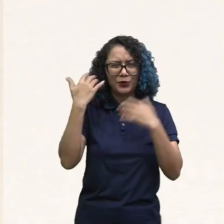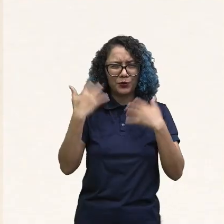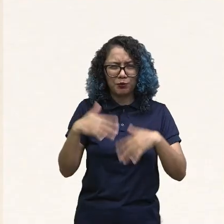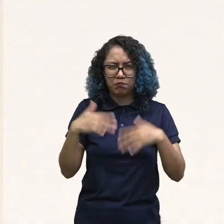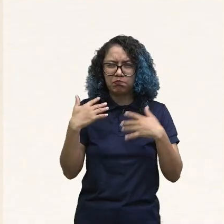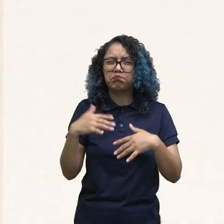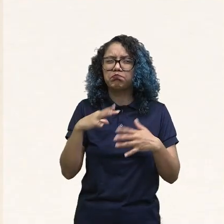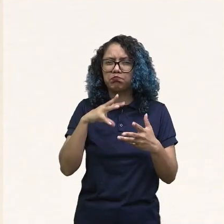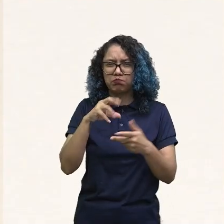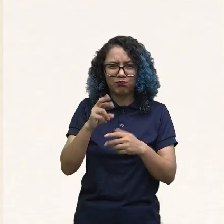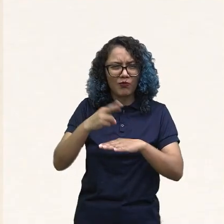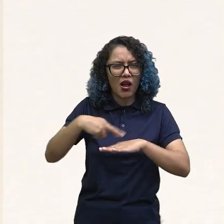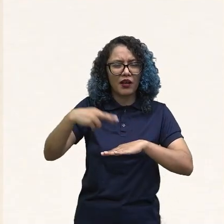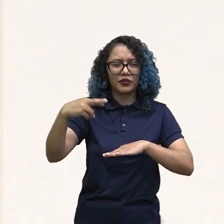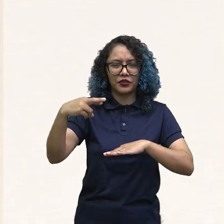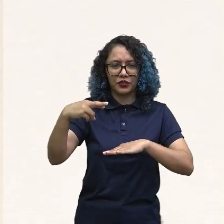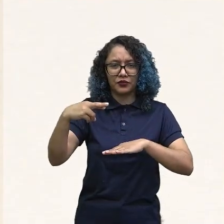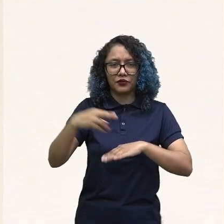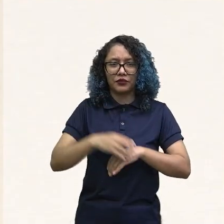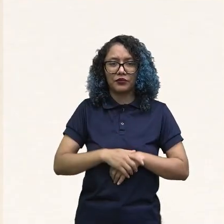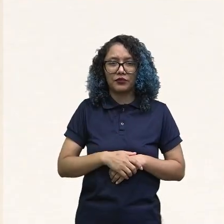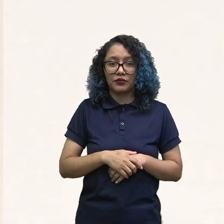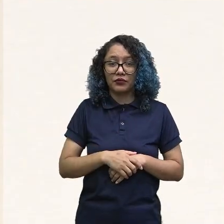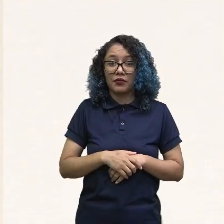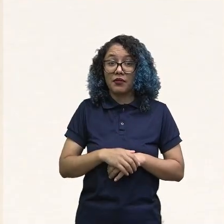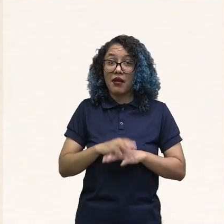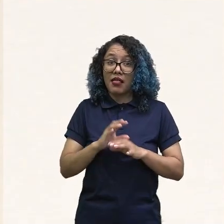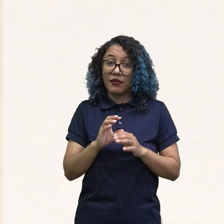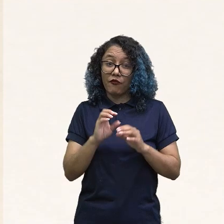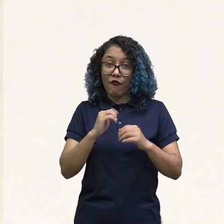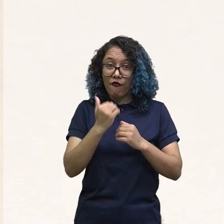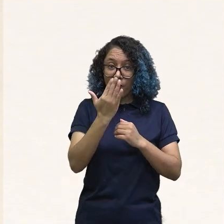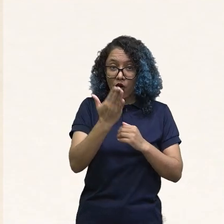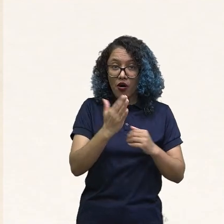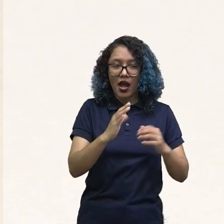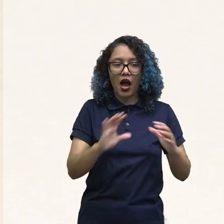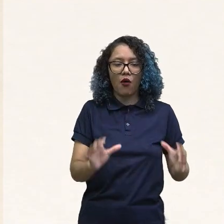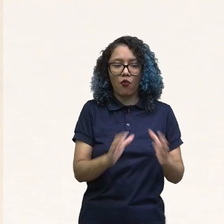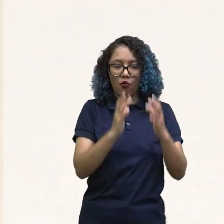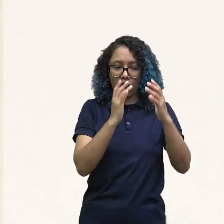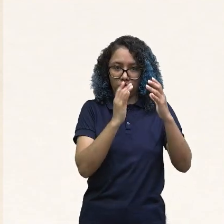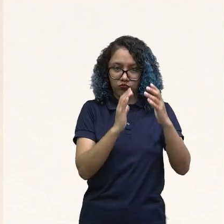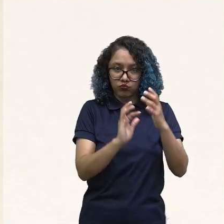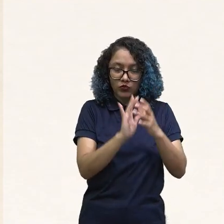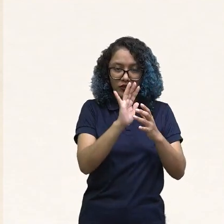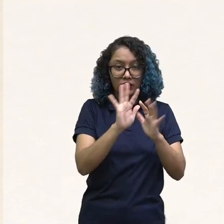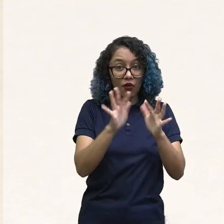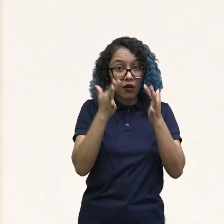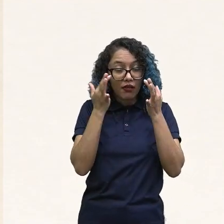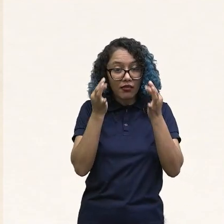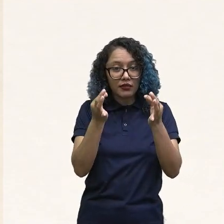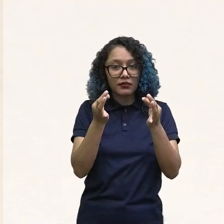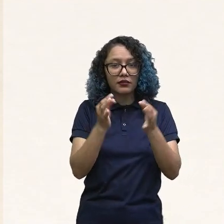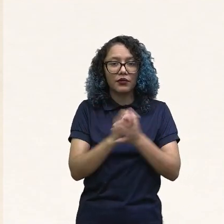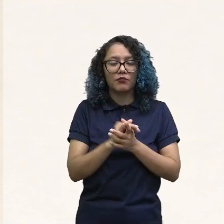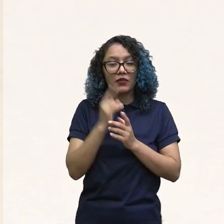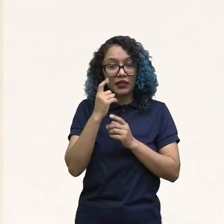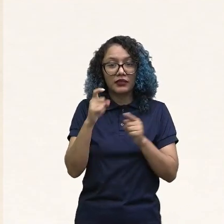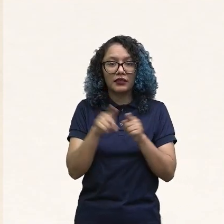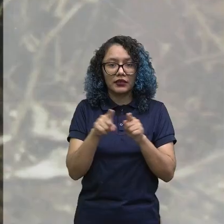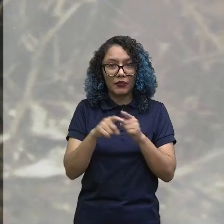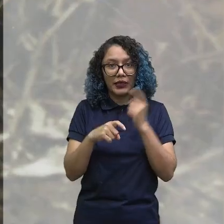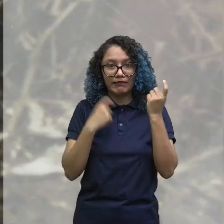radioativos fora, tá? De usinas nucleares da história. Então fica de olho porque esse assunto é bem interessante, mas ao mesmo tempo também foi